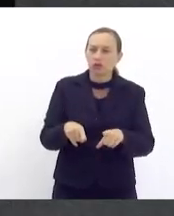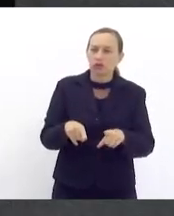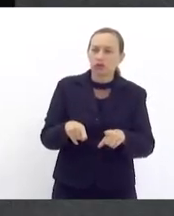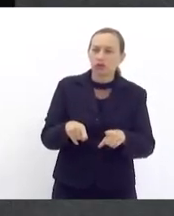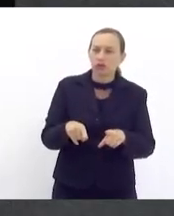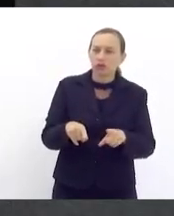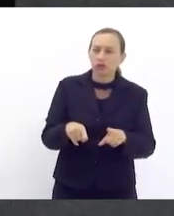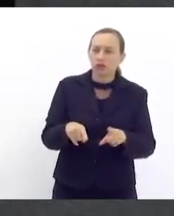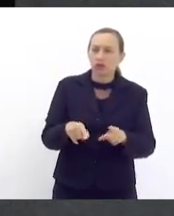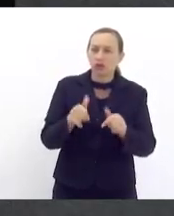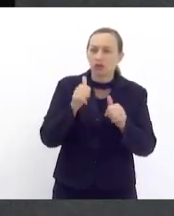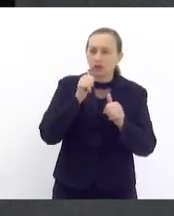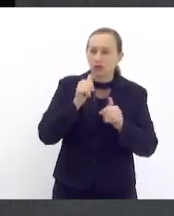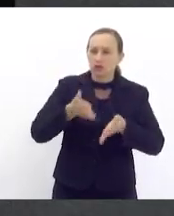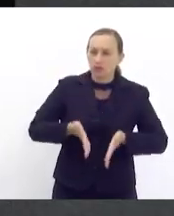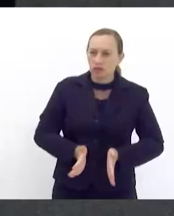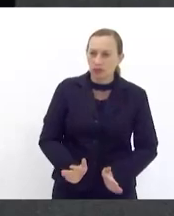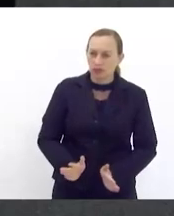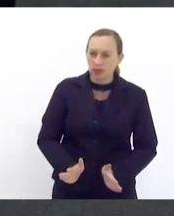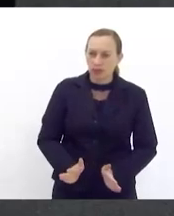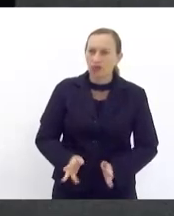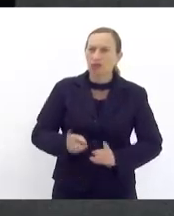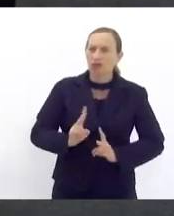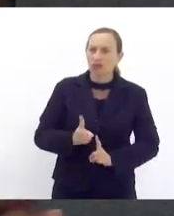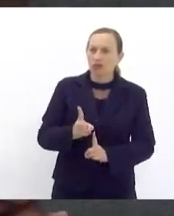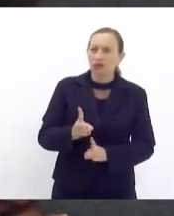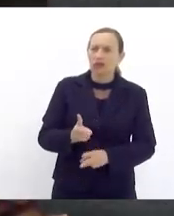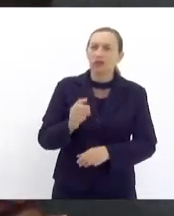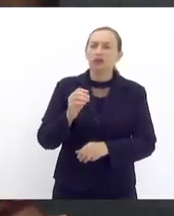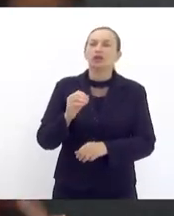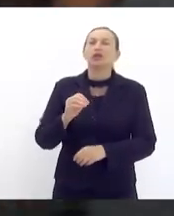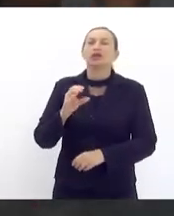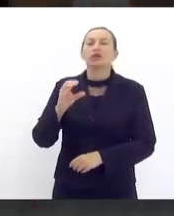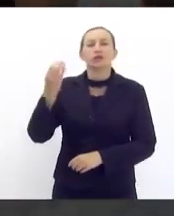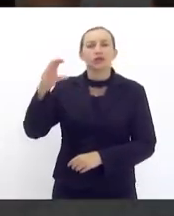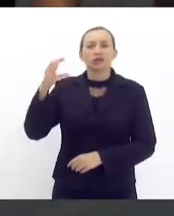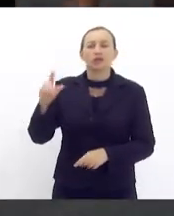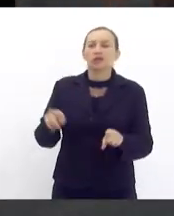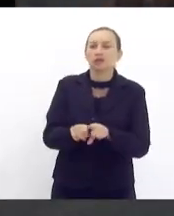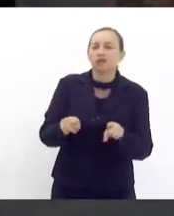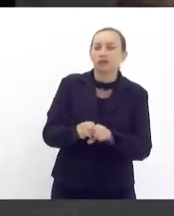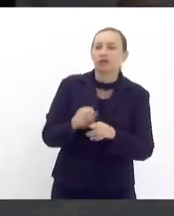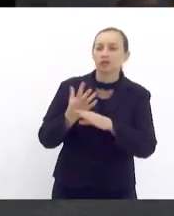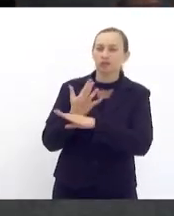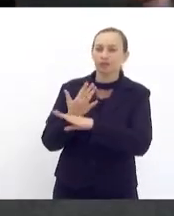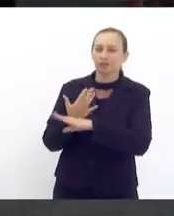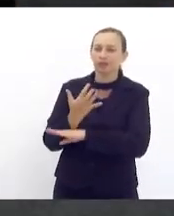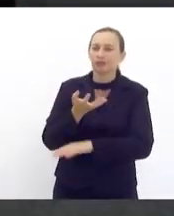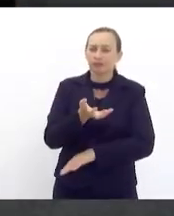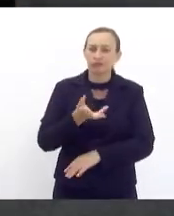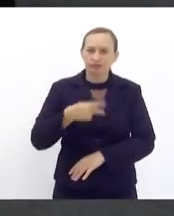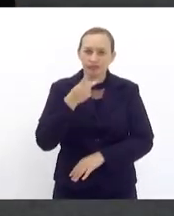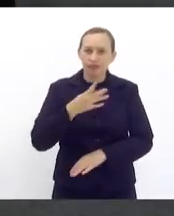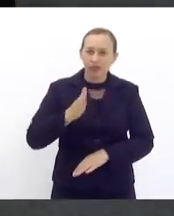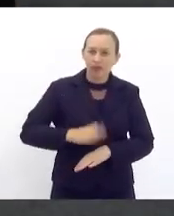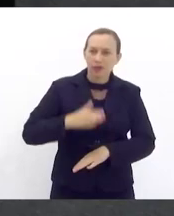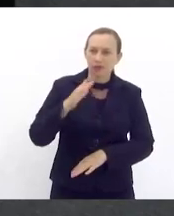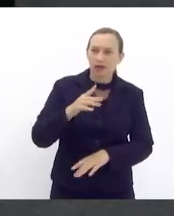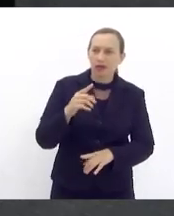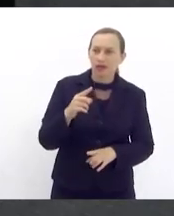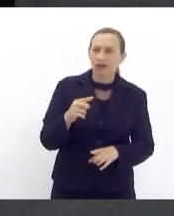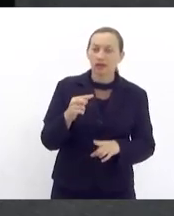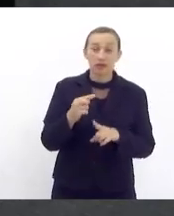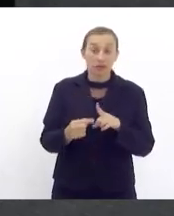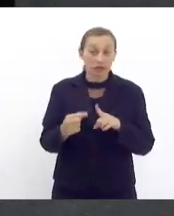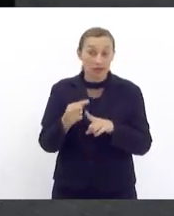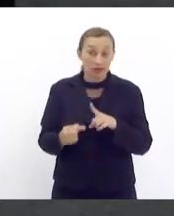né Depois segue-se em Niterói Duque de Caxias E aí eu queria ressaltar aqui pouco mais da metade das